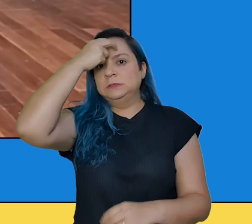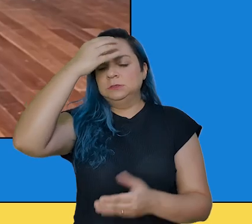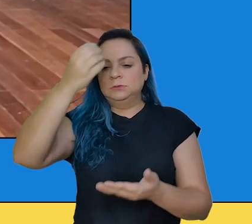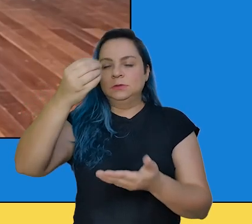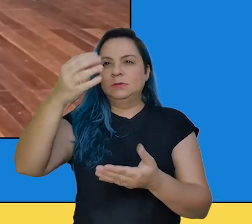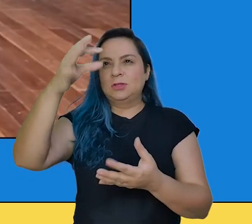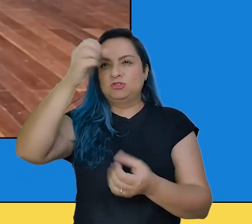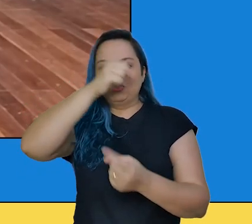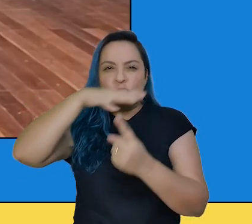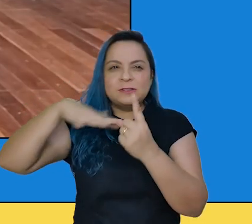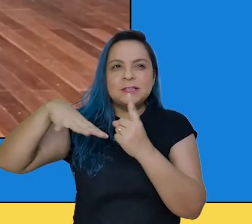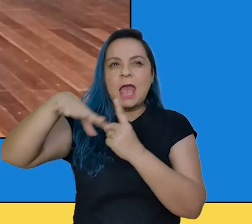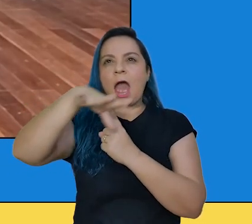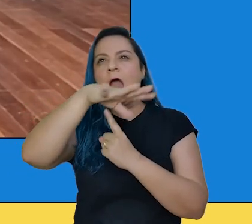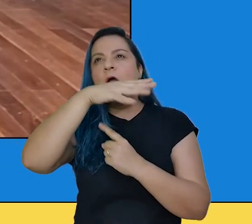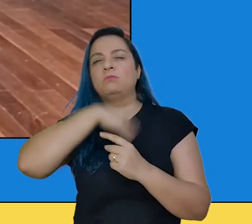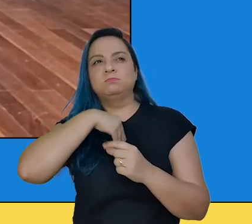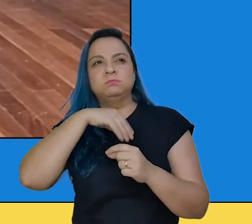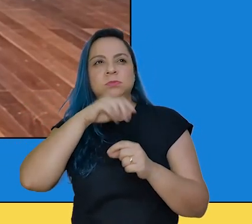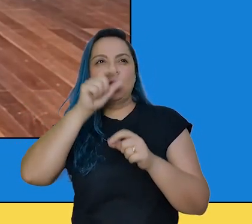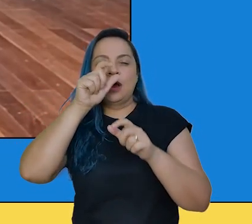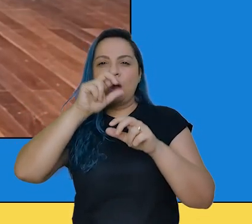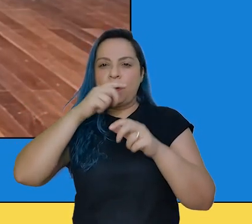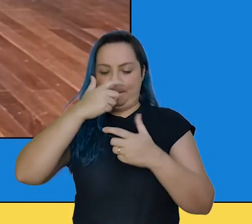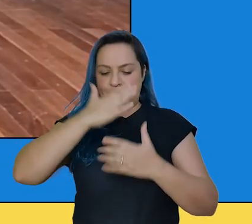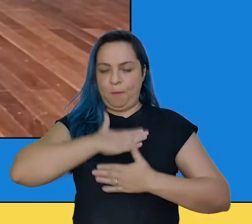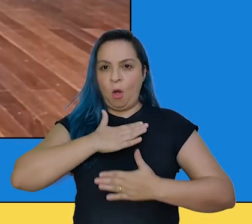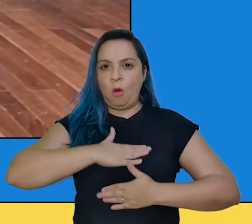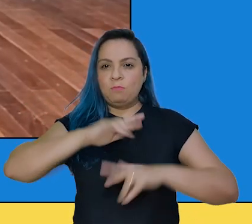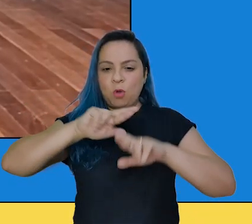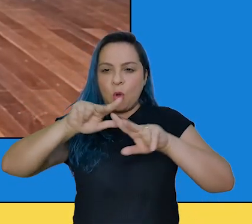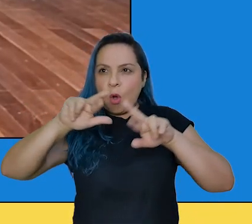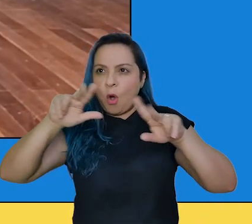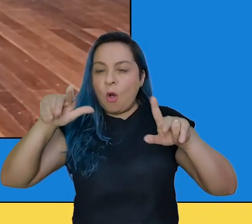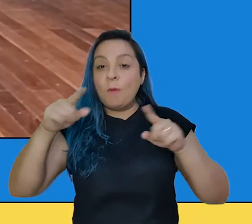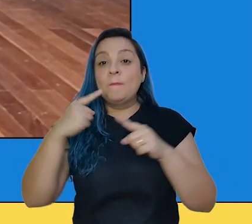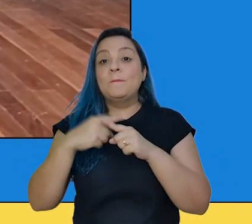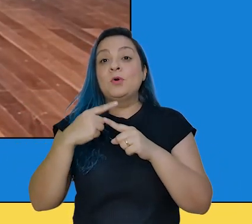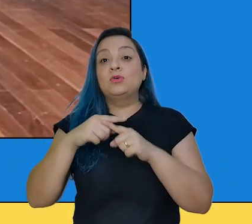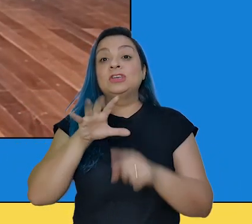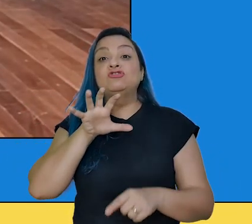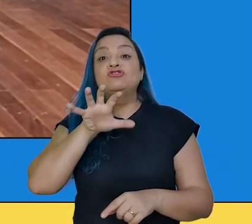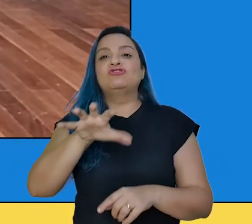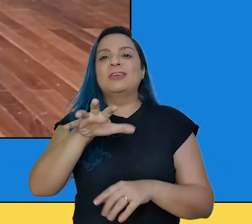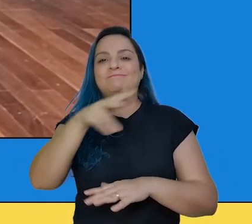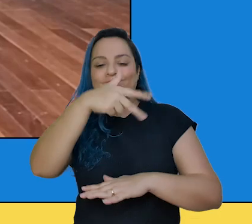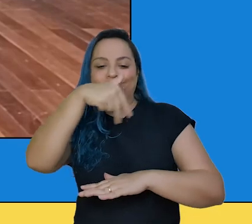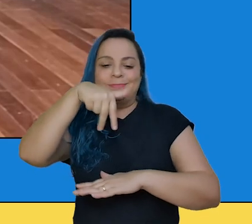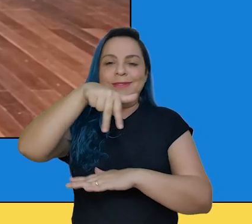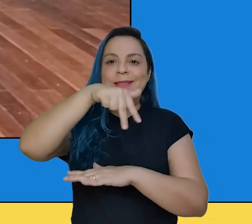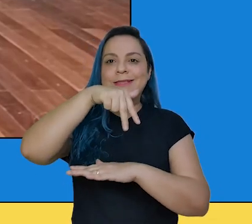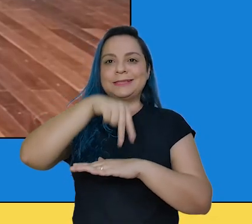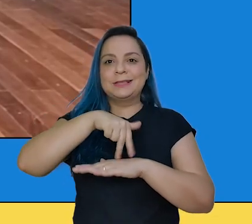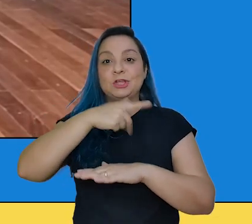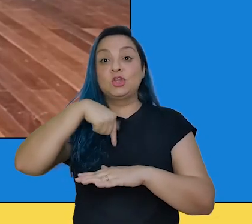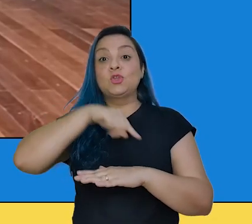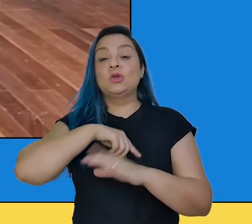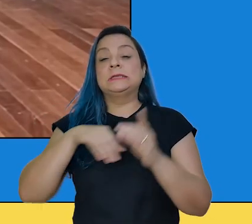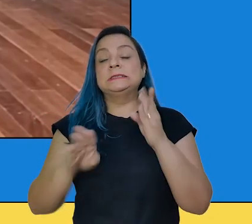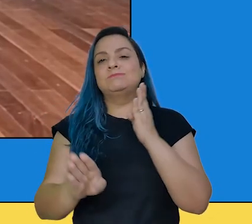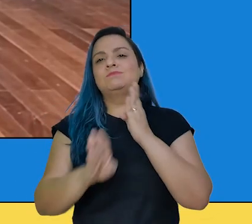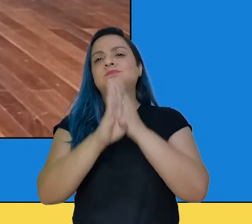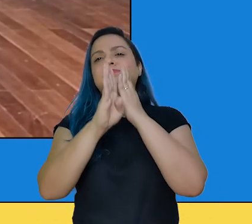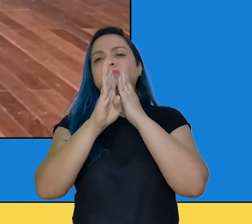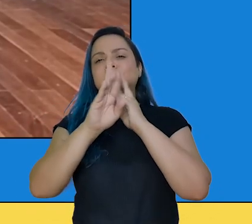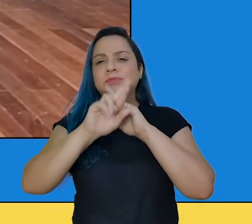consciência social, dessa consciência sobre pluralidade de corpos, porque são estilos de dança, são linguagens onde a gente mais encontra